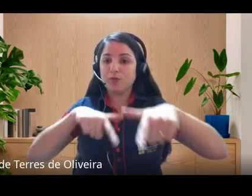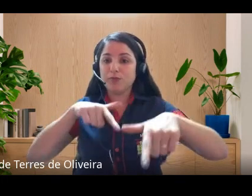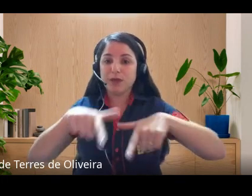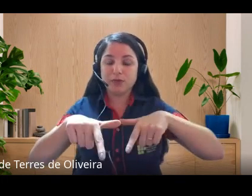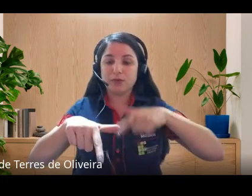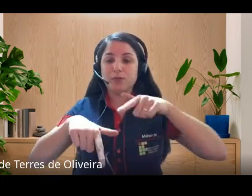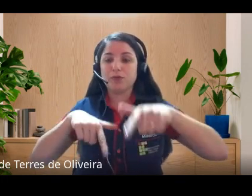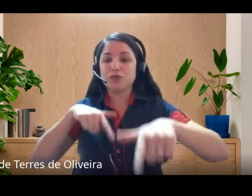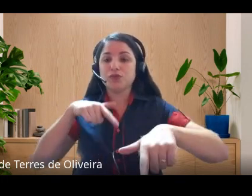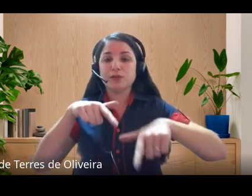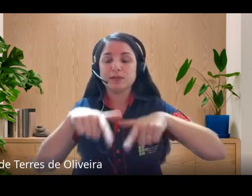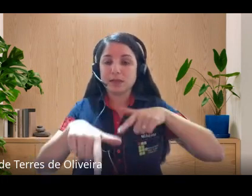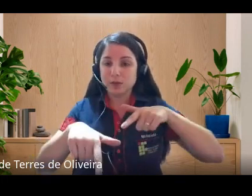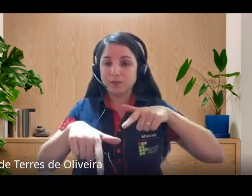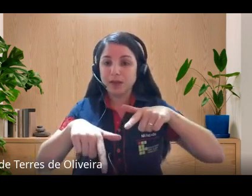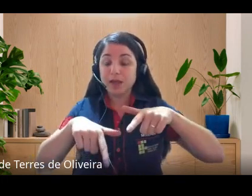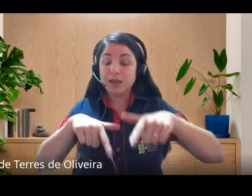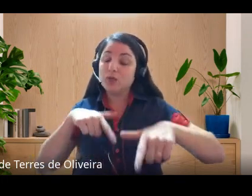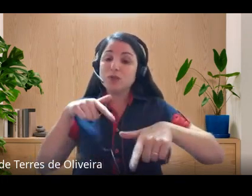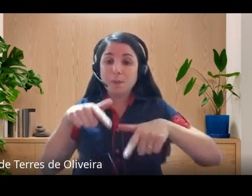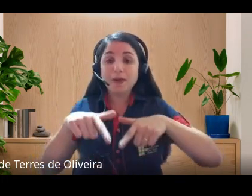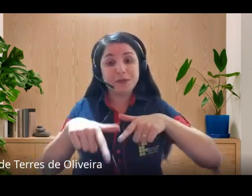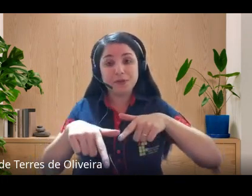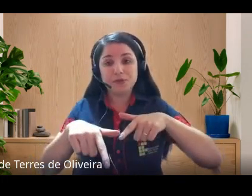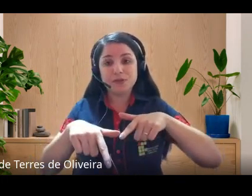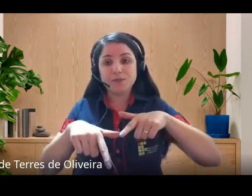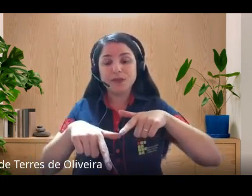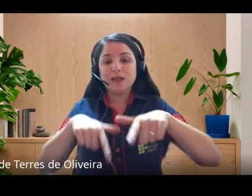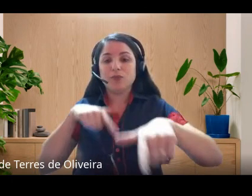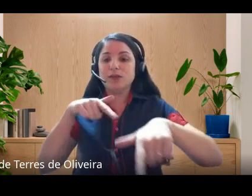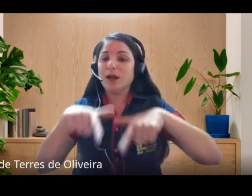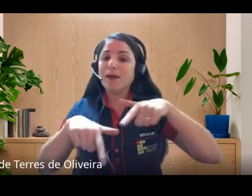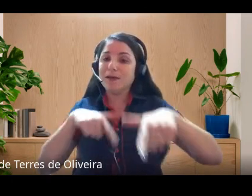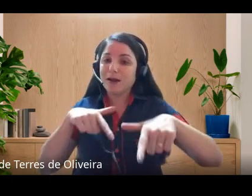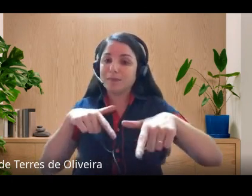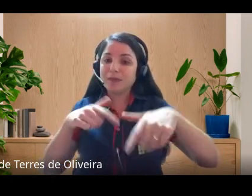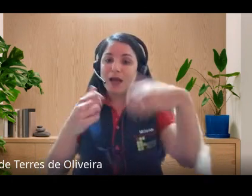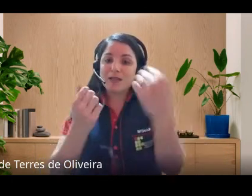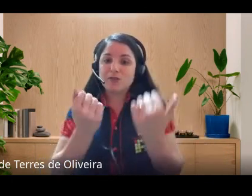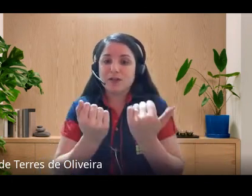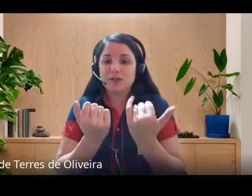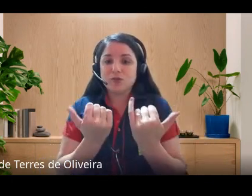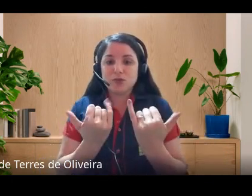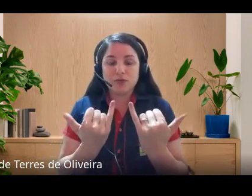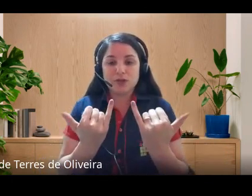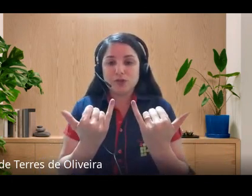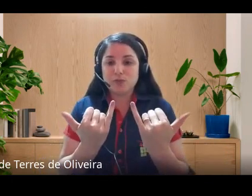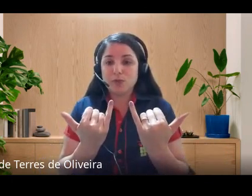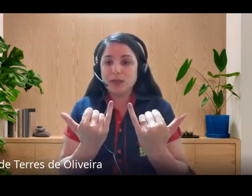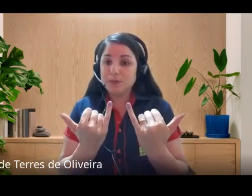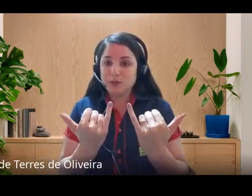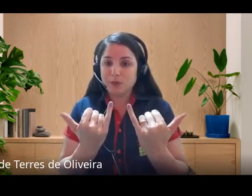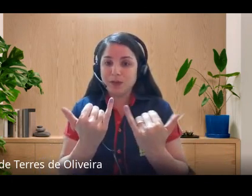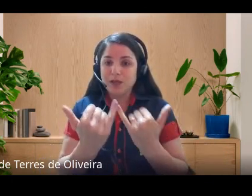tenho um movimento, eu tenho um ponto de articulação, tudo isso são parâmetros, né? Então, trabalhar. Aí, se eu faço as duas configurações de